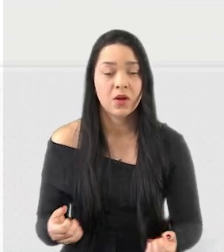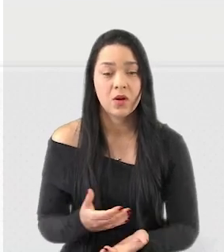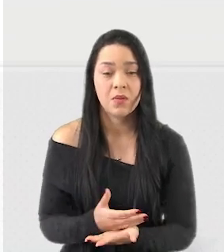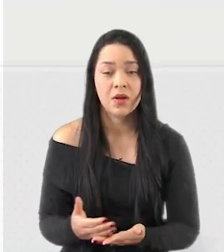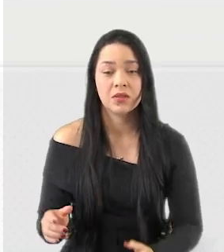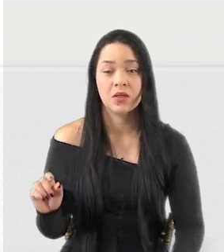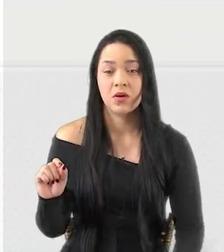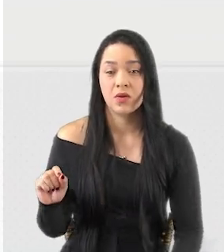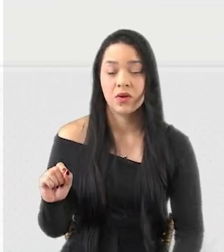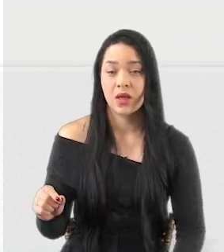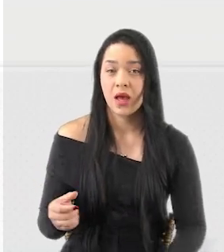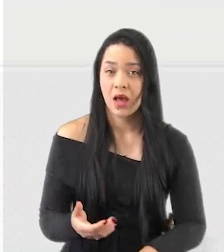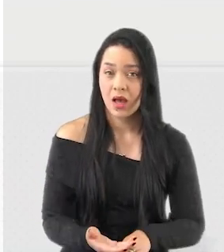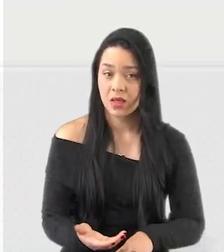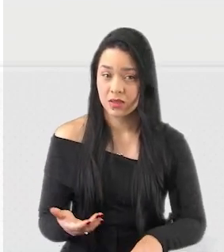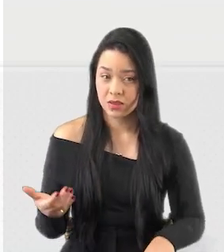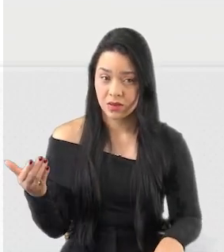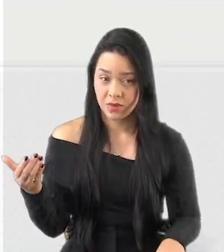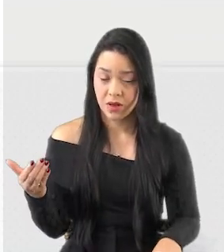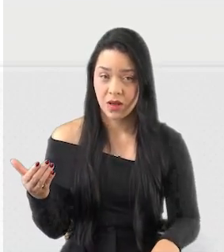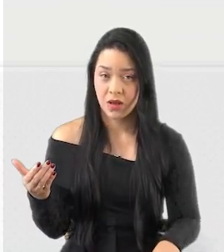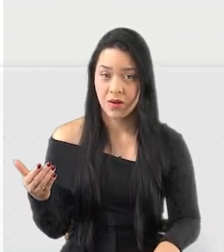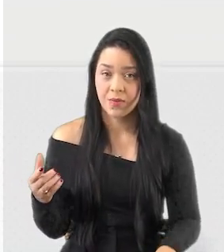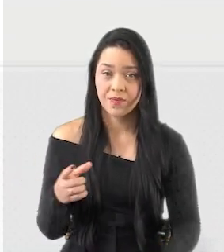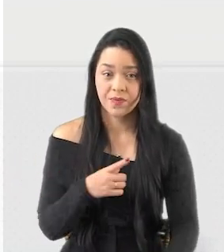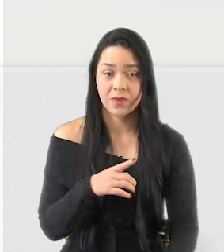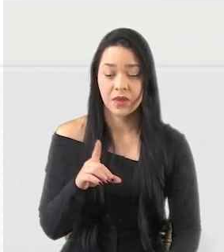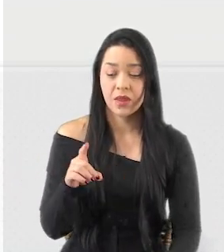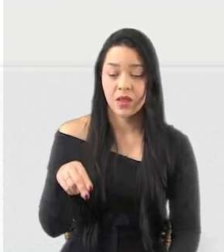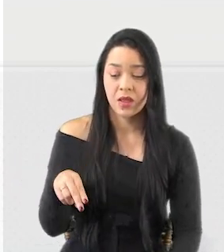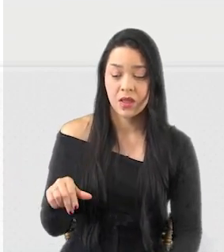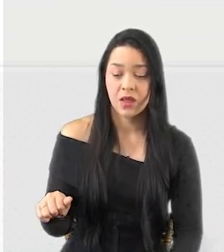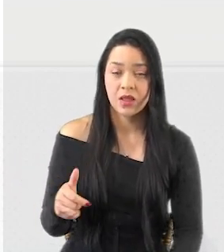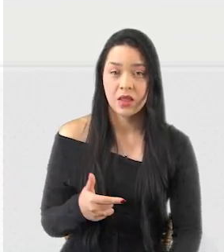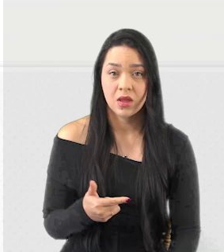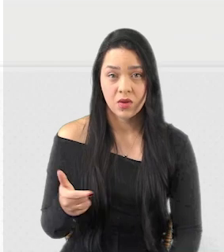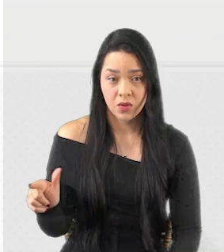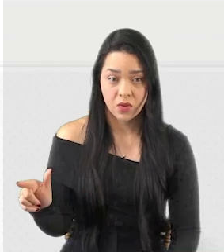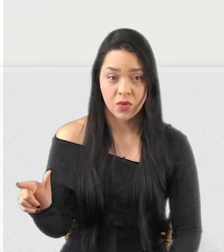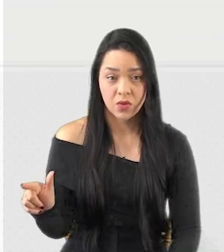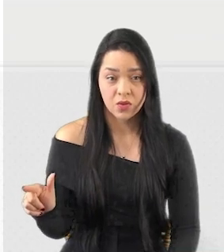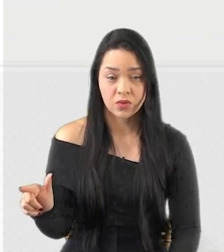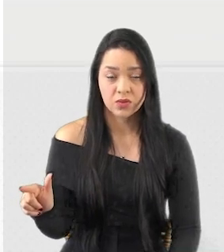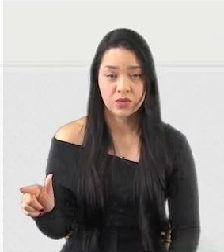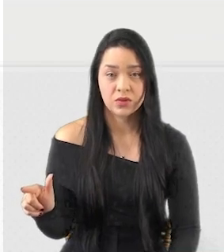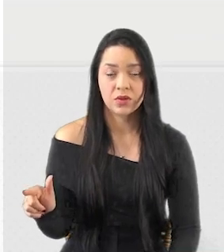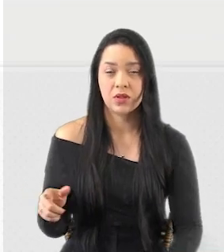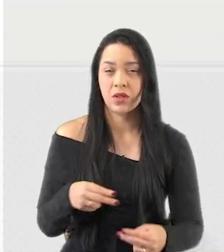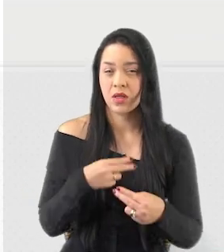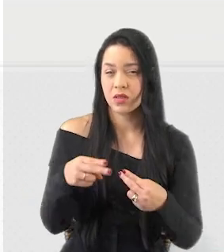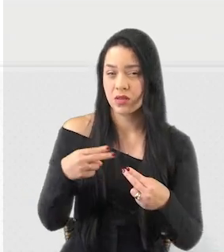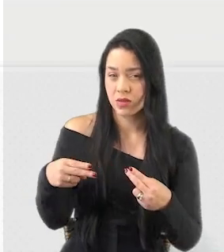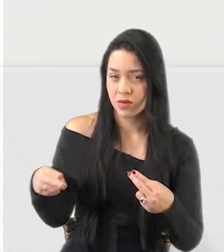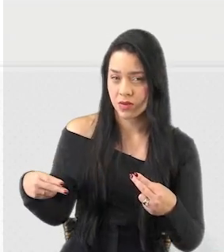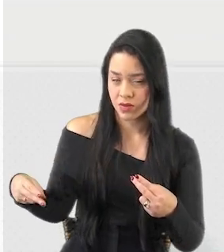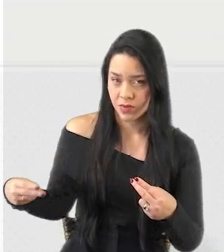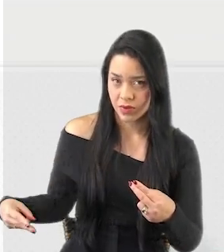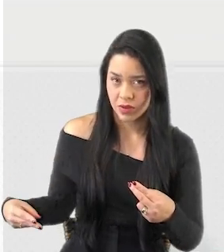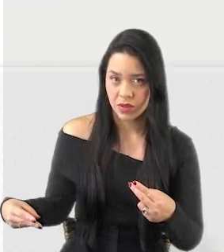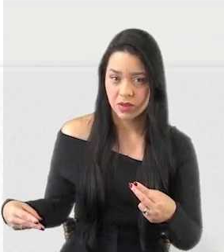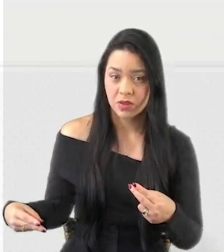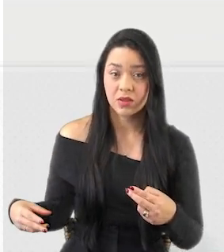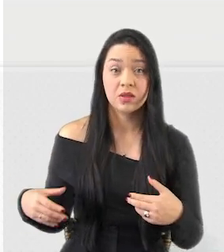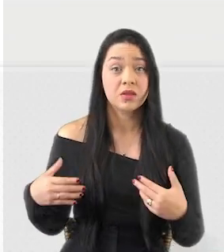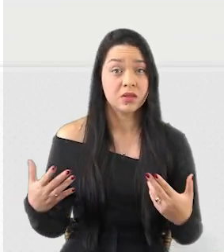a separar uma molécula de DNA da outra, né? Essas fitas, né? Uma da outra. Para